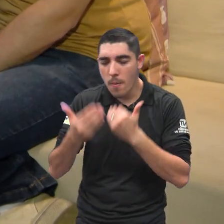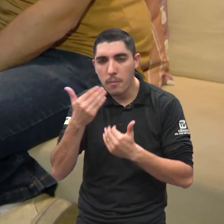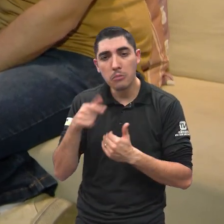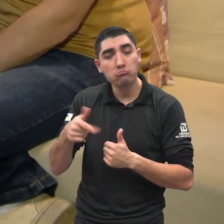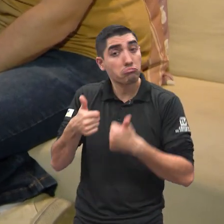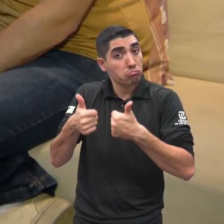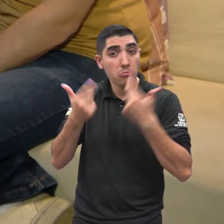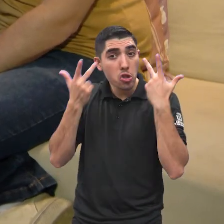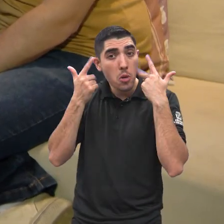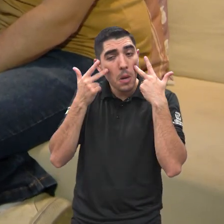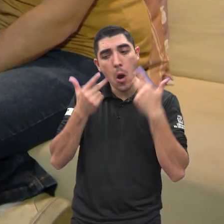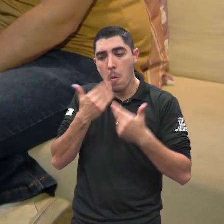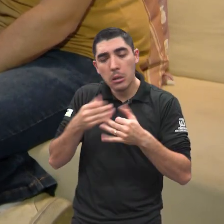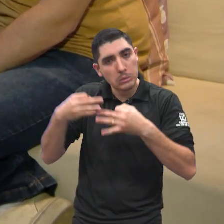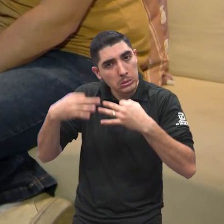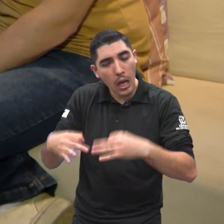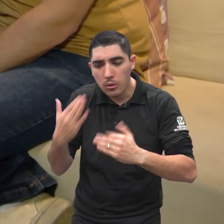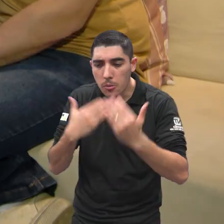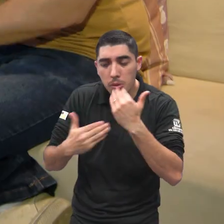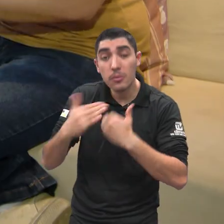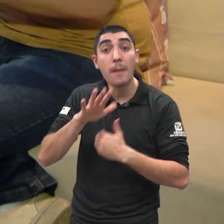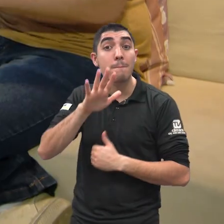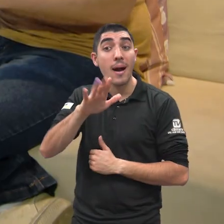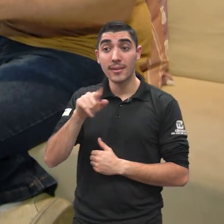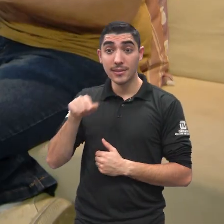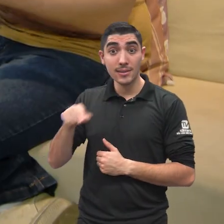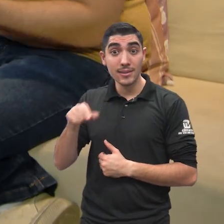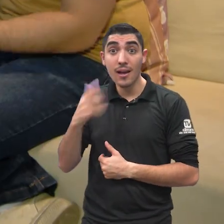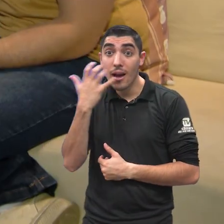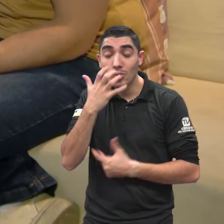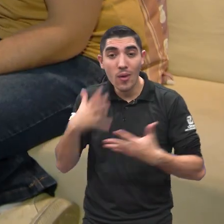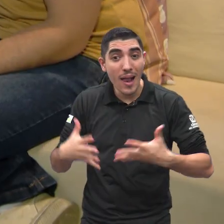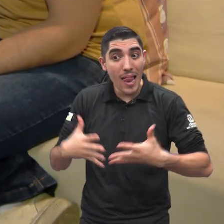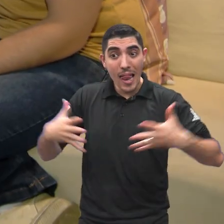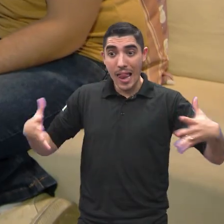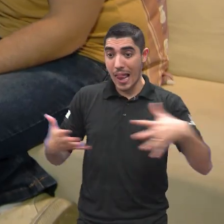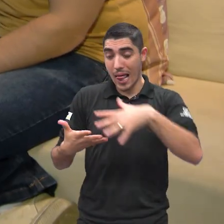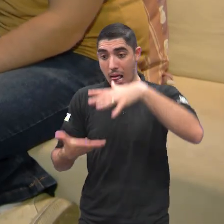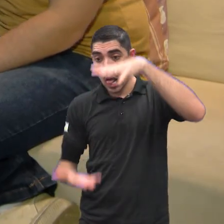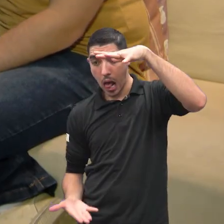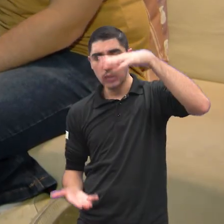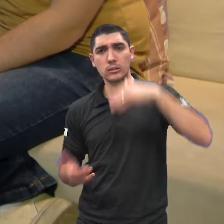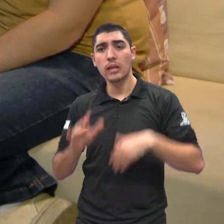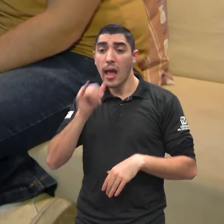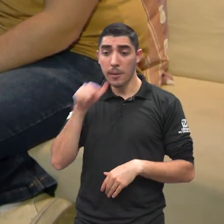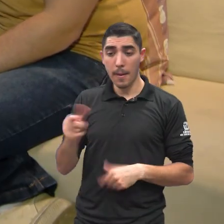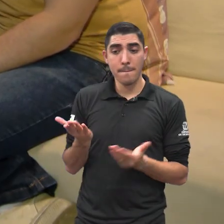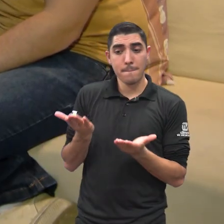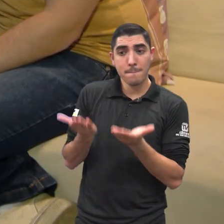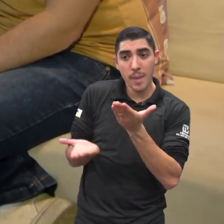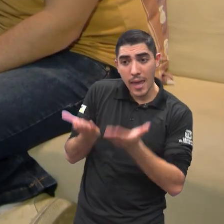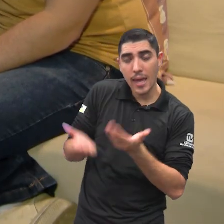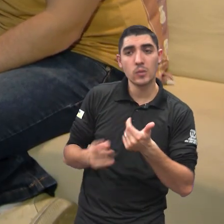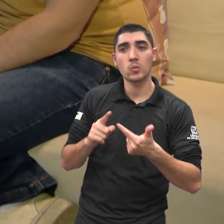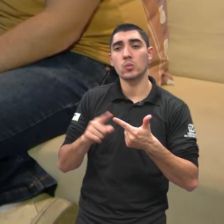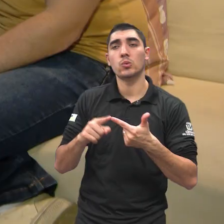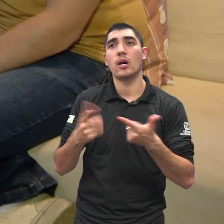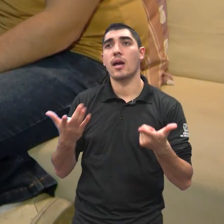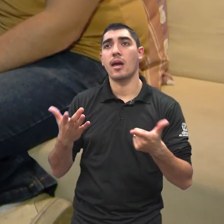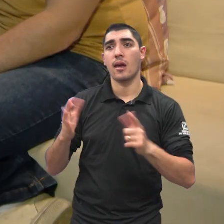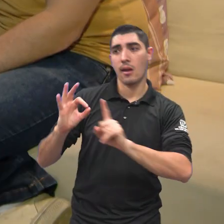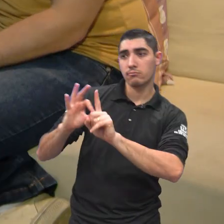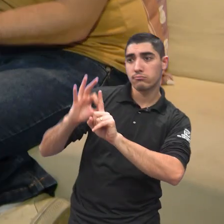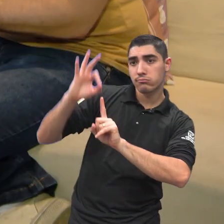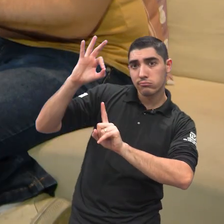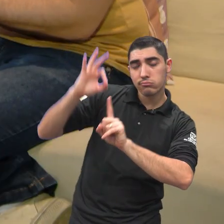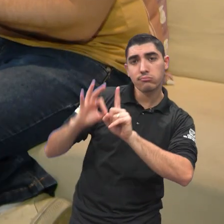comendo tranquilamente, na quantidade certa, ele é um bicho muito grande. Ou seja, peso, tamanho, tudo